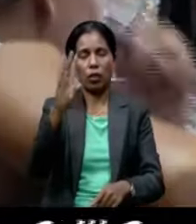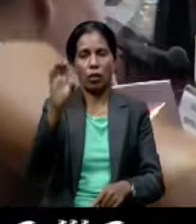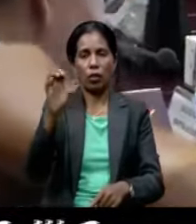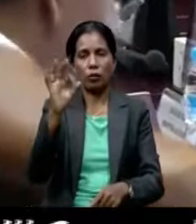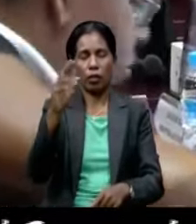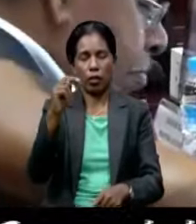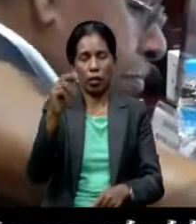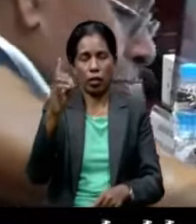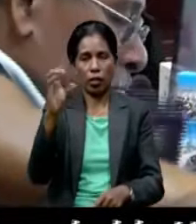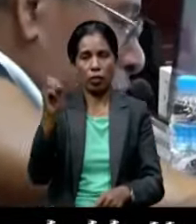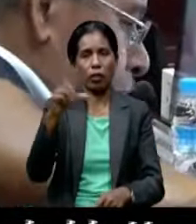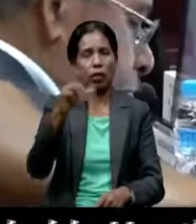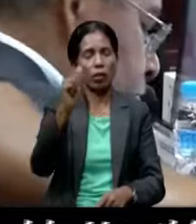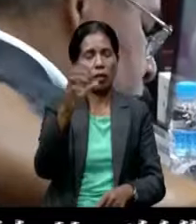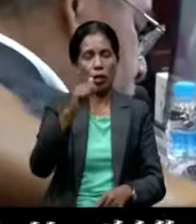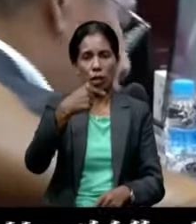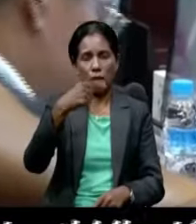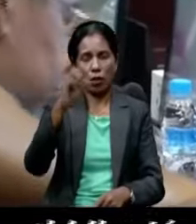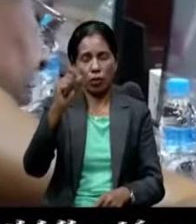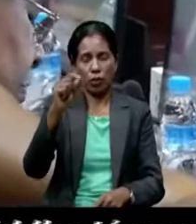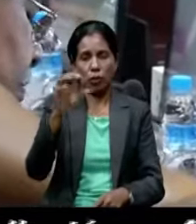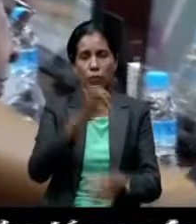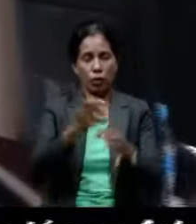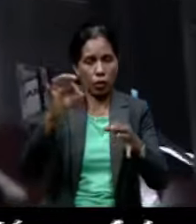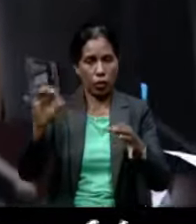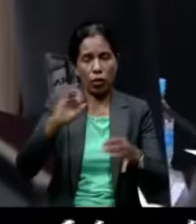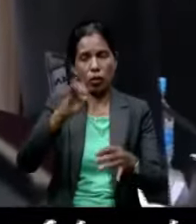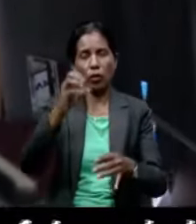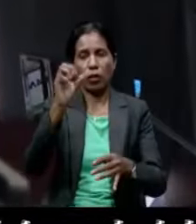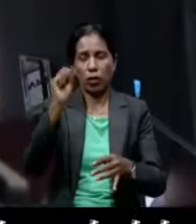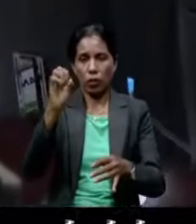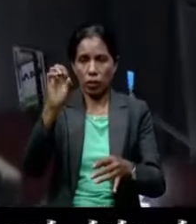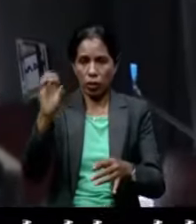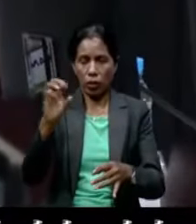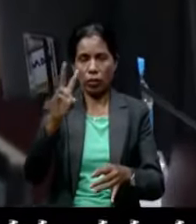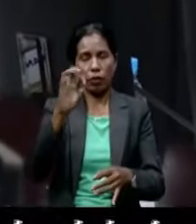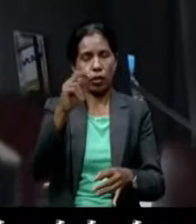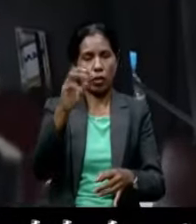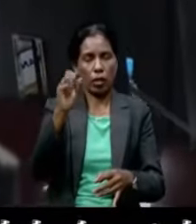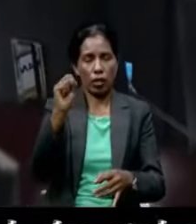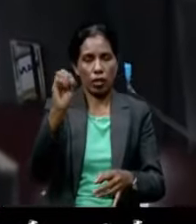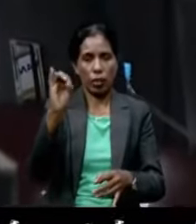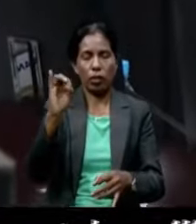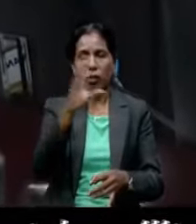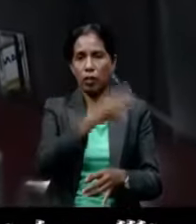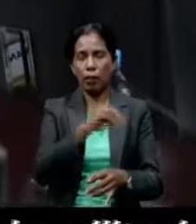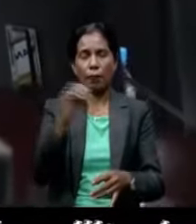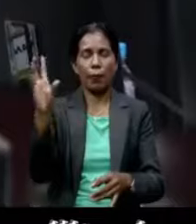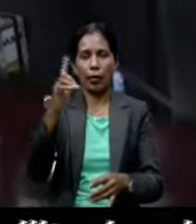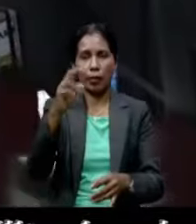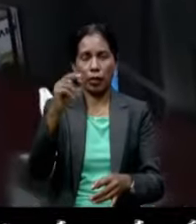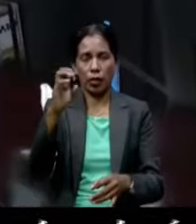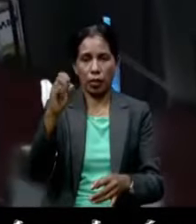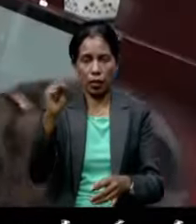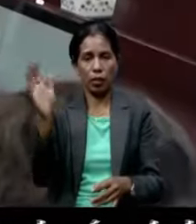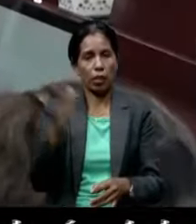Fernando de Araújo Lassama, Agostinho do Espírito Santo, José da Silva, Venâncio Ramos Amaral Ferraz, Nodines Carvalho